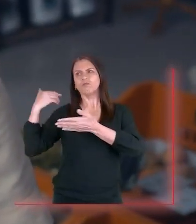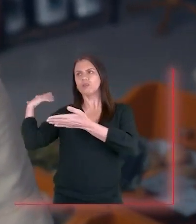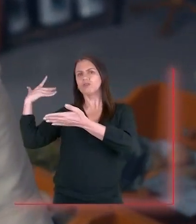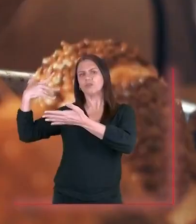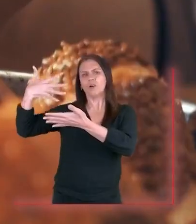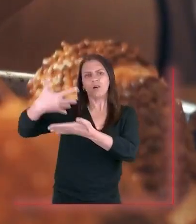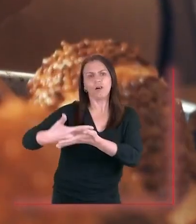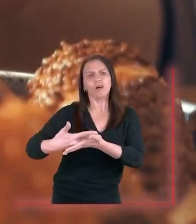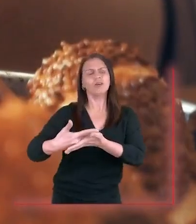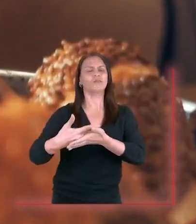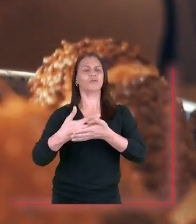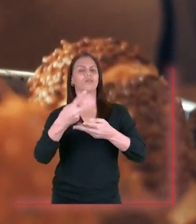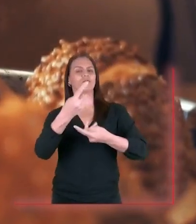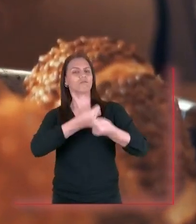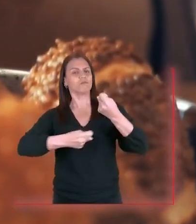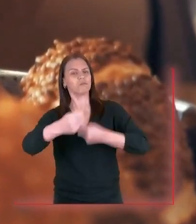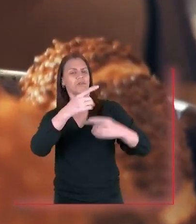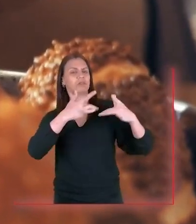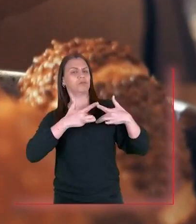solidária.